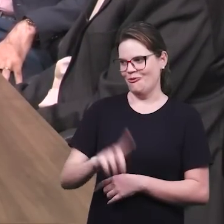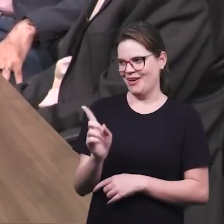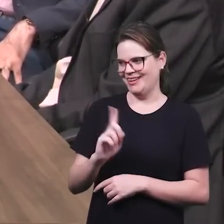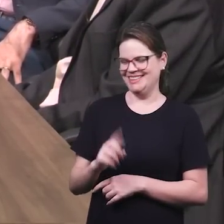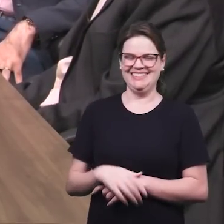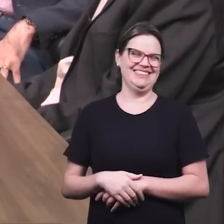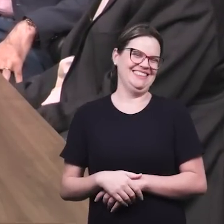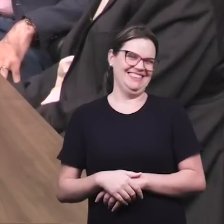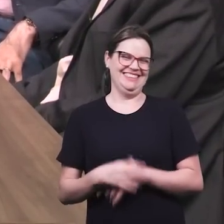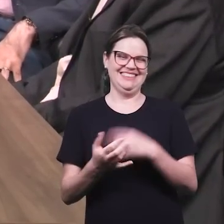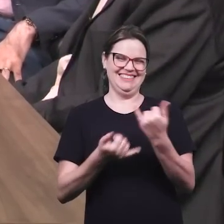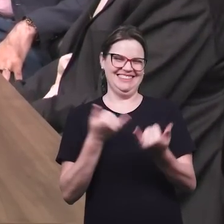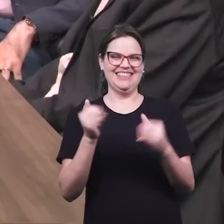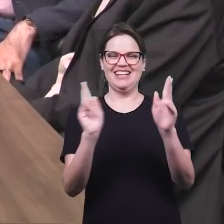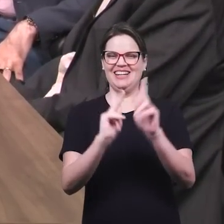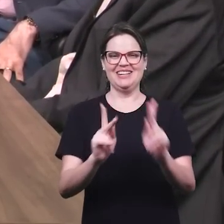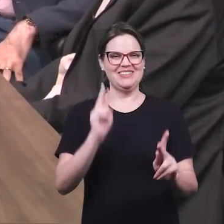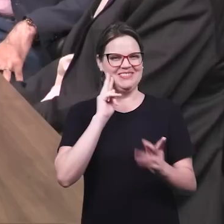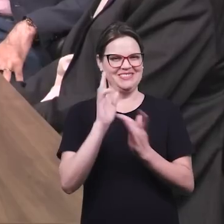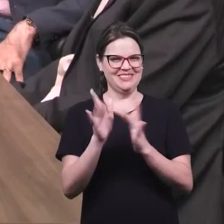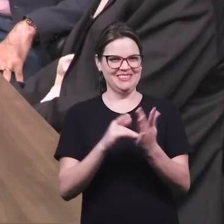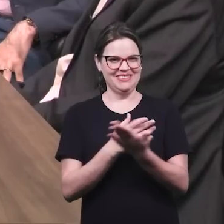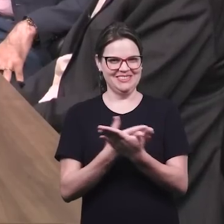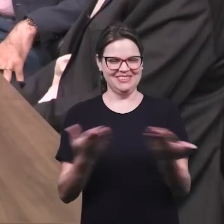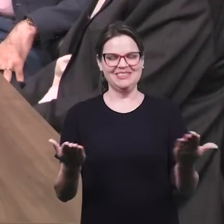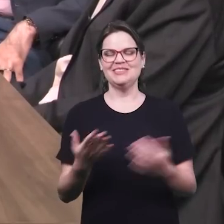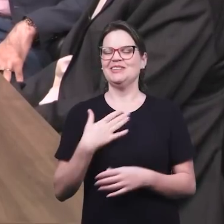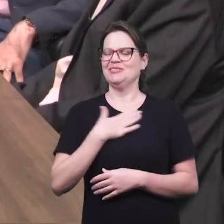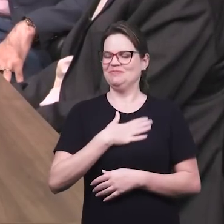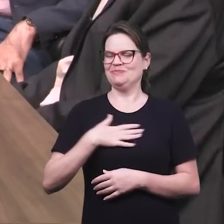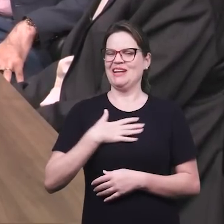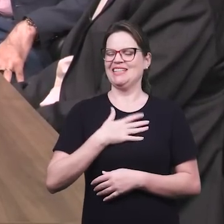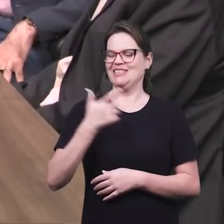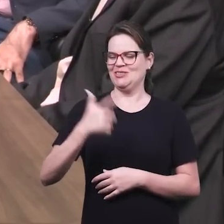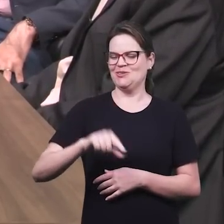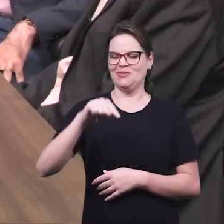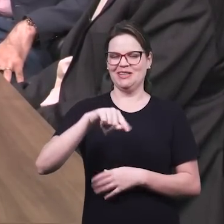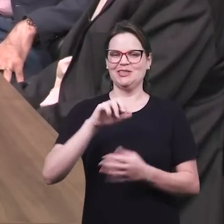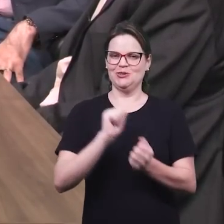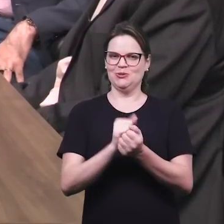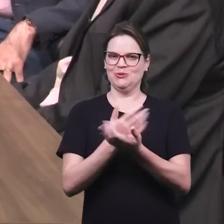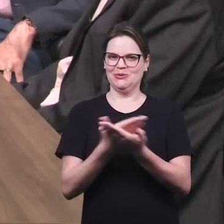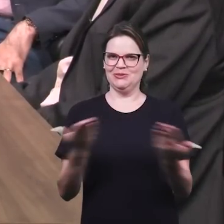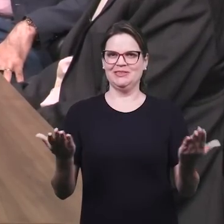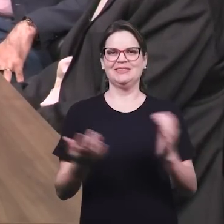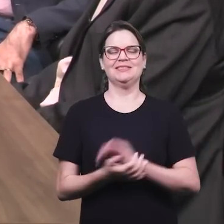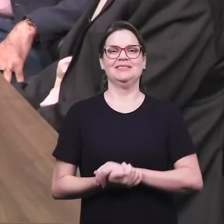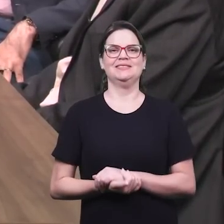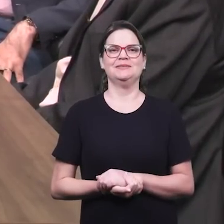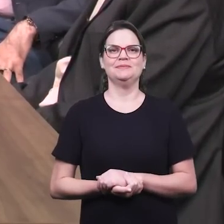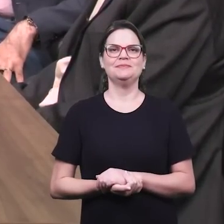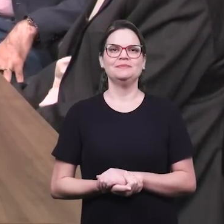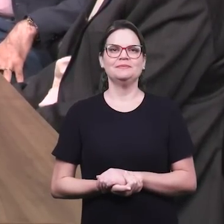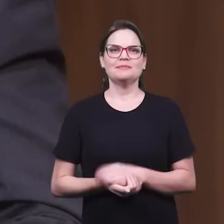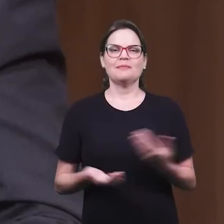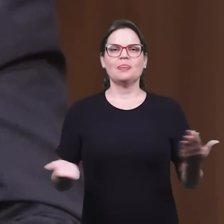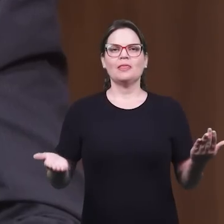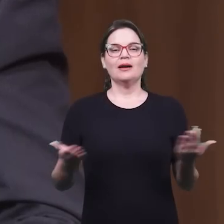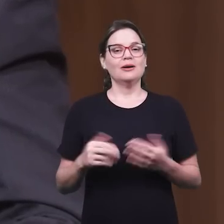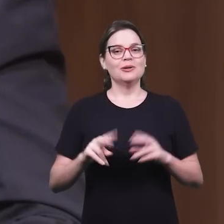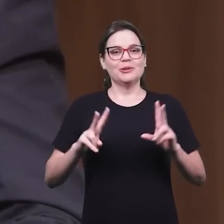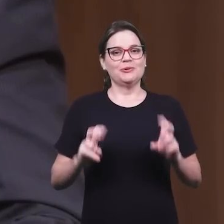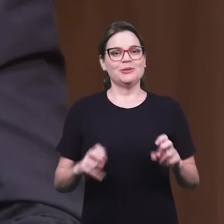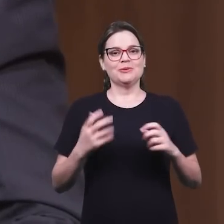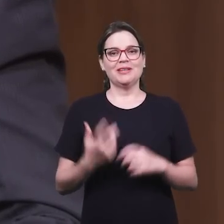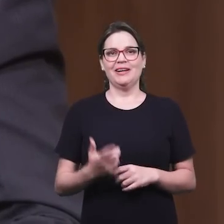Senhor, paz dos seus irmãos. Uma felicidade estar aqui novamente. Estamos aqui juntos mais uma vez, agora para falar de um